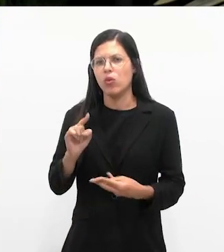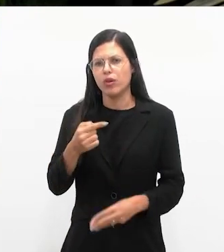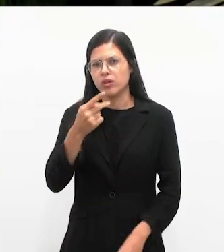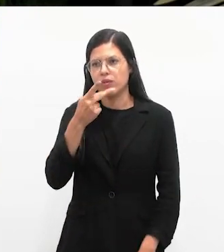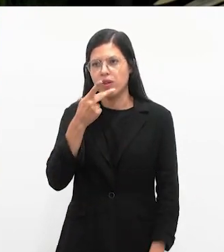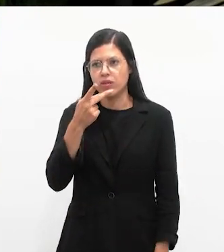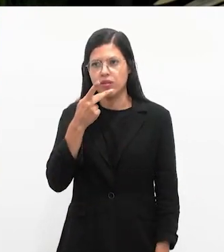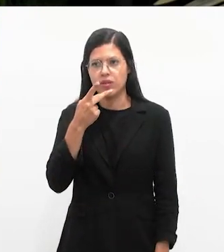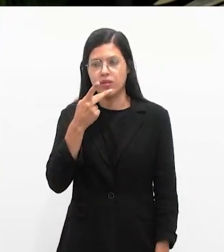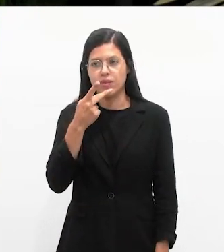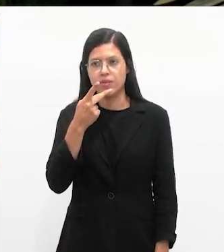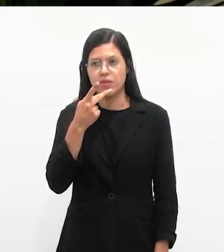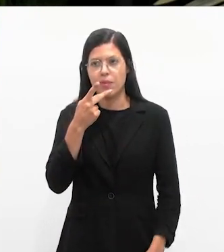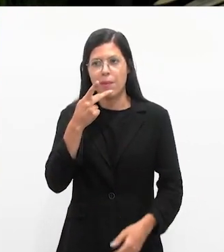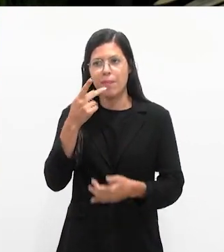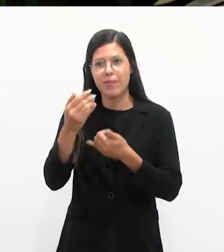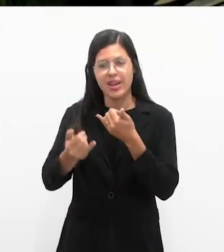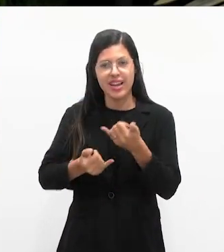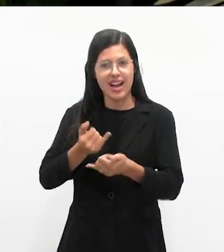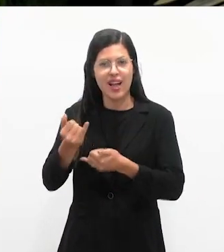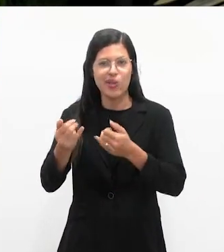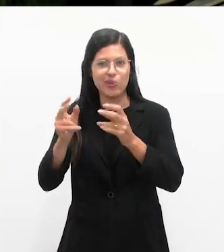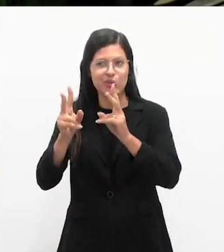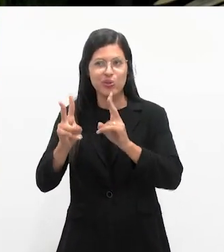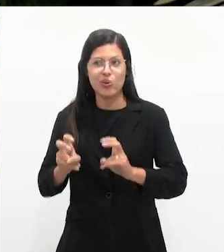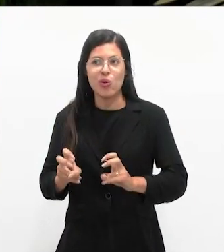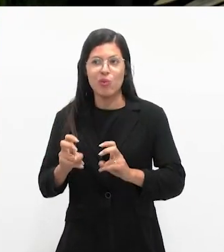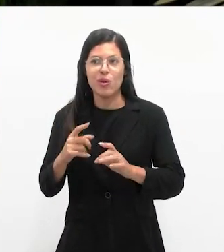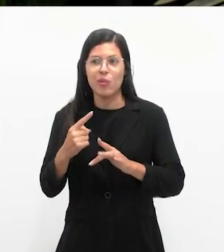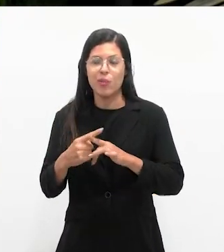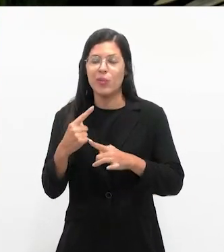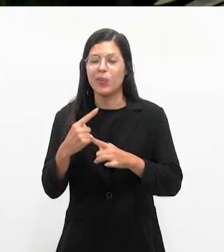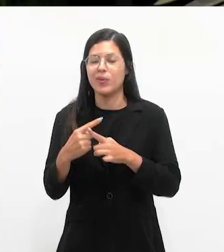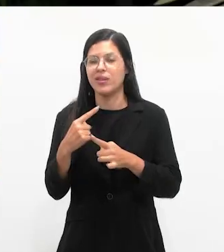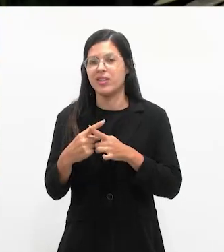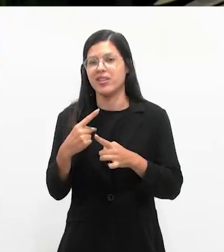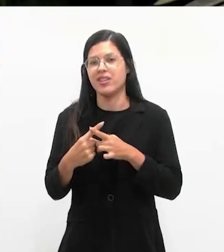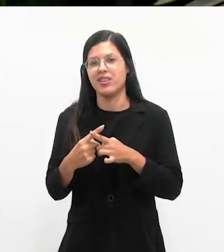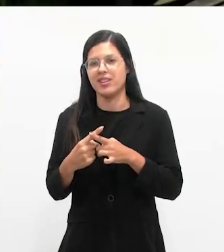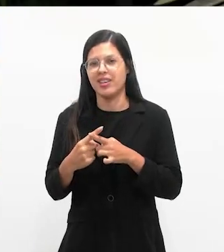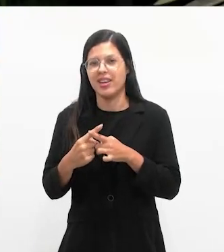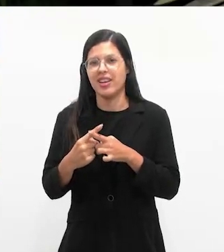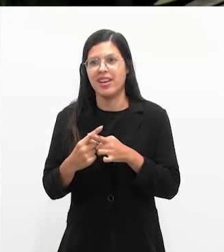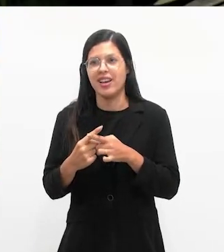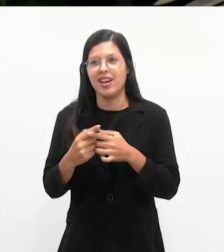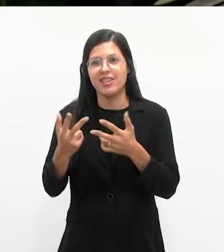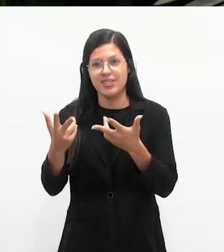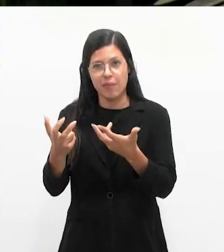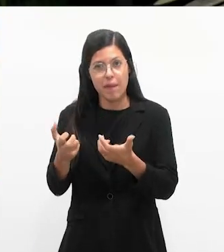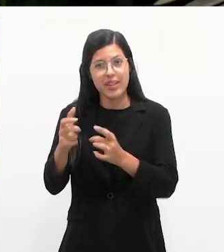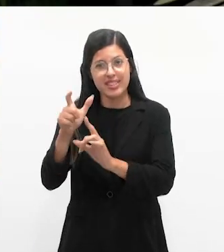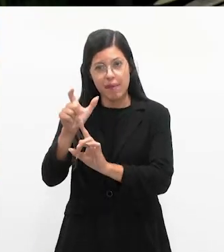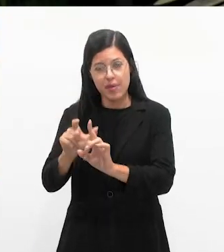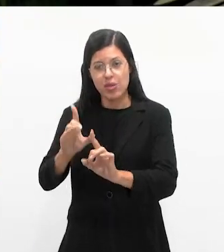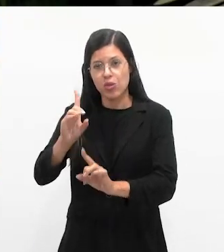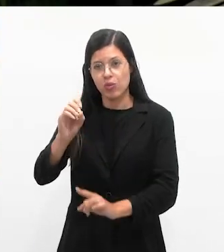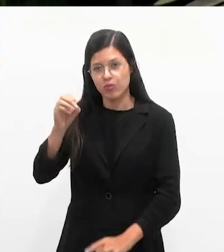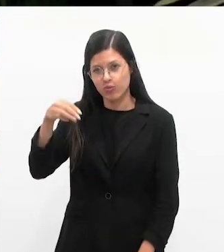mencionado e brincado um pouco sobre isso é porque, de algum modo, a gente enxerga em Dom